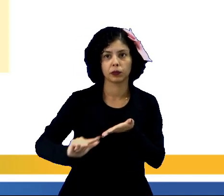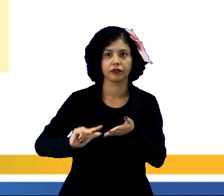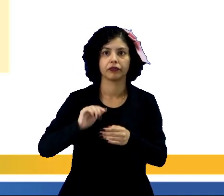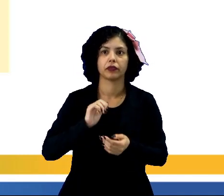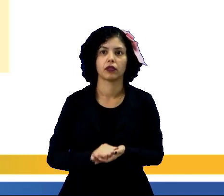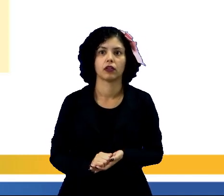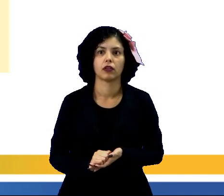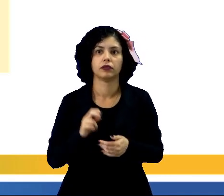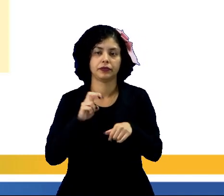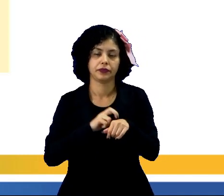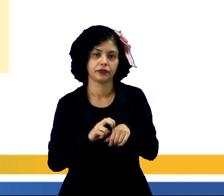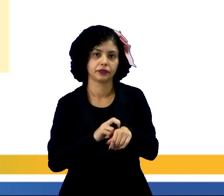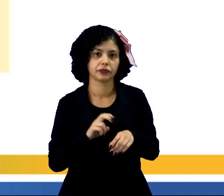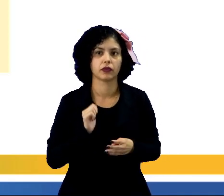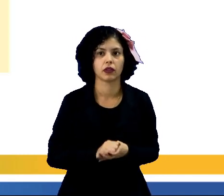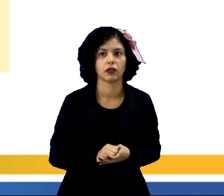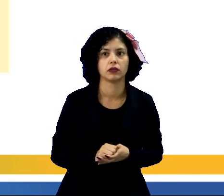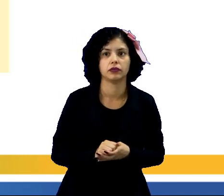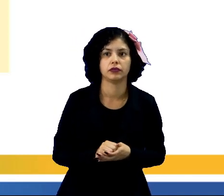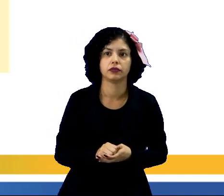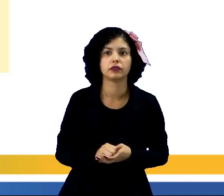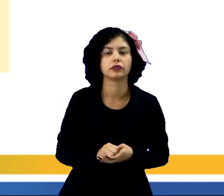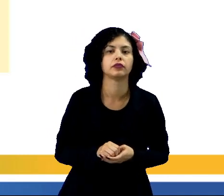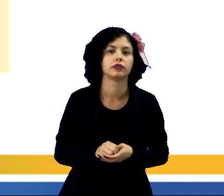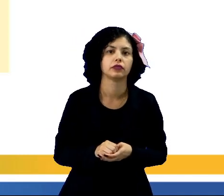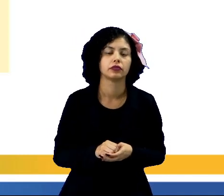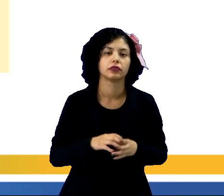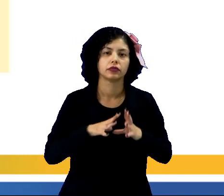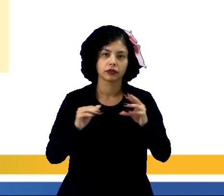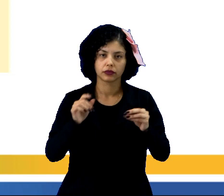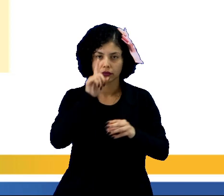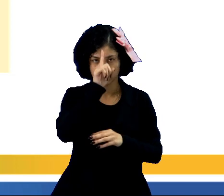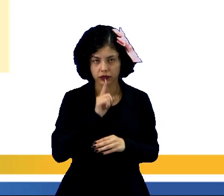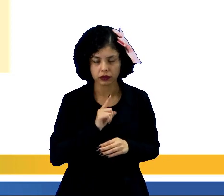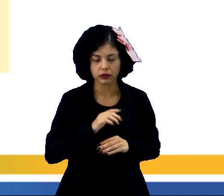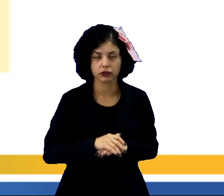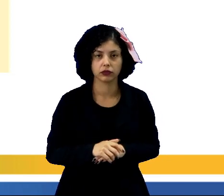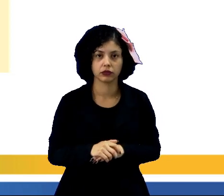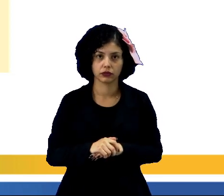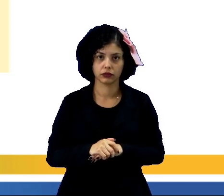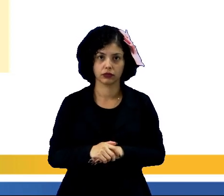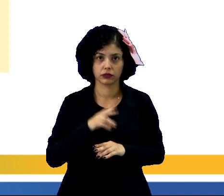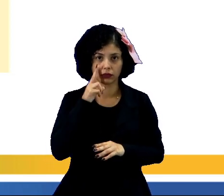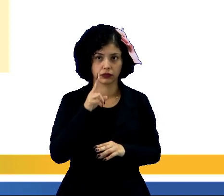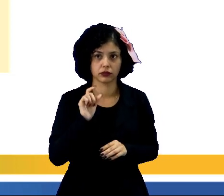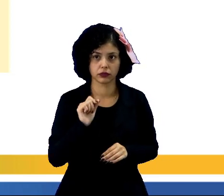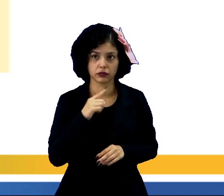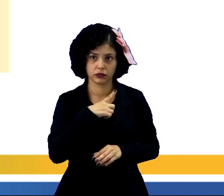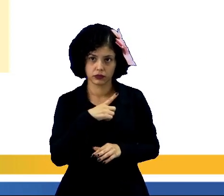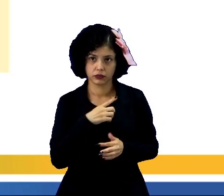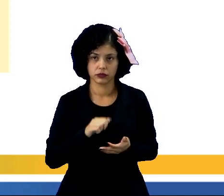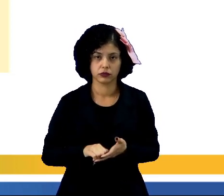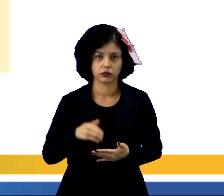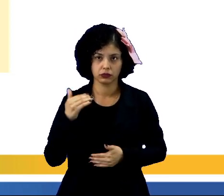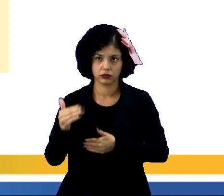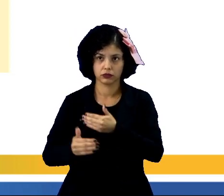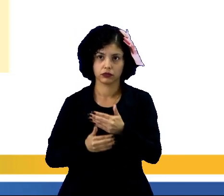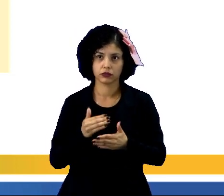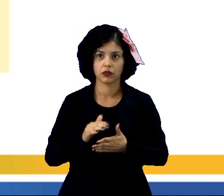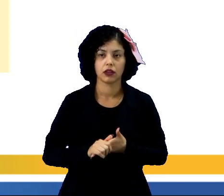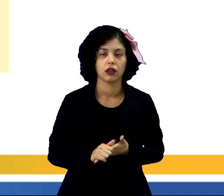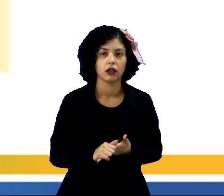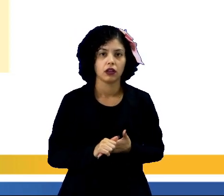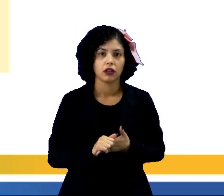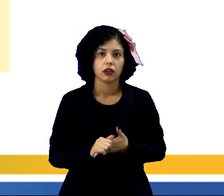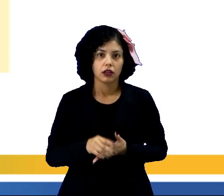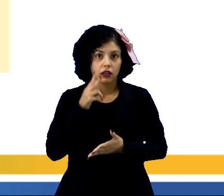lisas e verdes e juntou as rugosas e amarelas também, para ver o que ele teria desse processo.